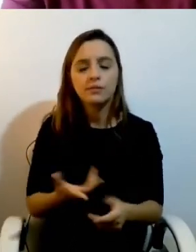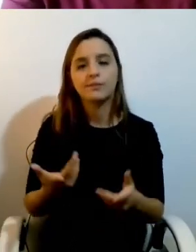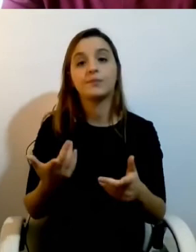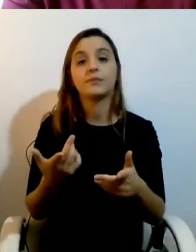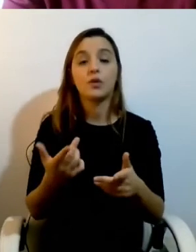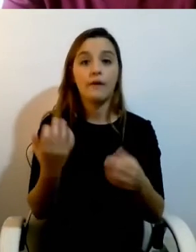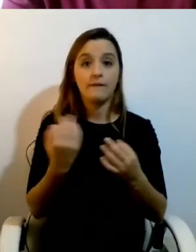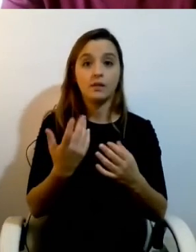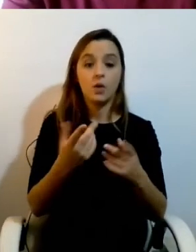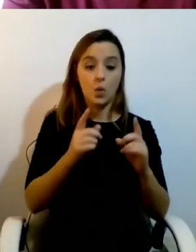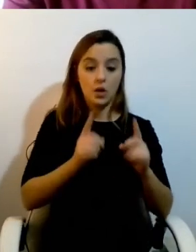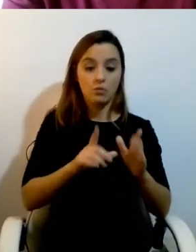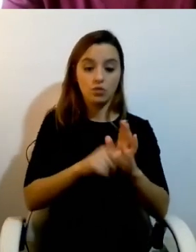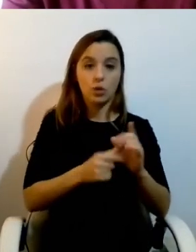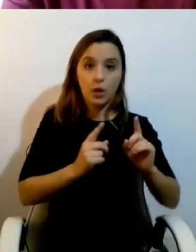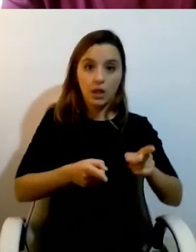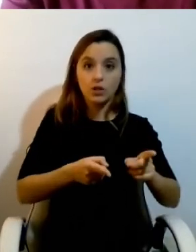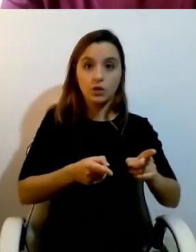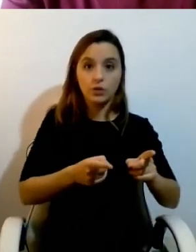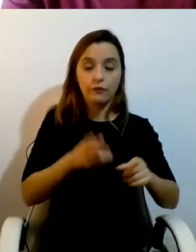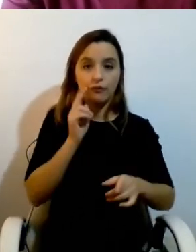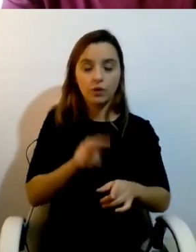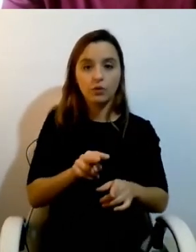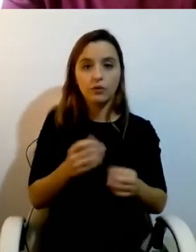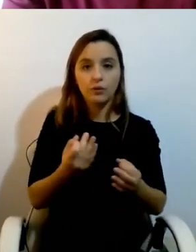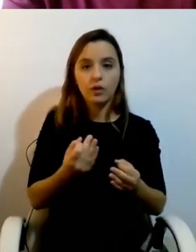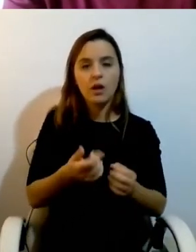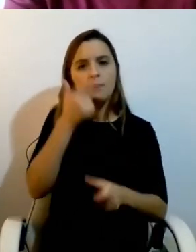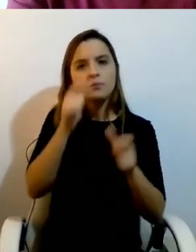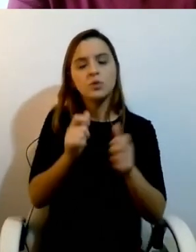eixo, logo no início do projeto, foi que a grande maioria das pessoas